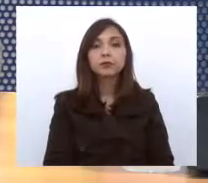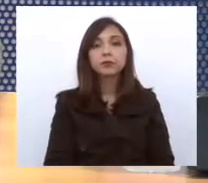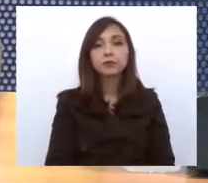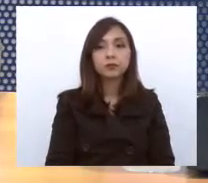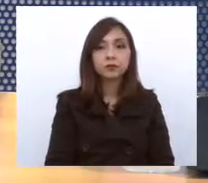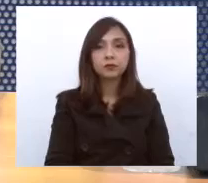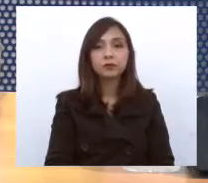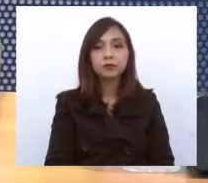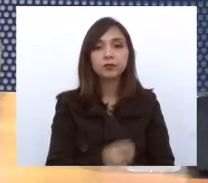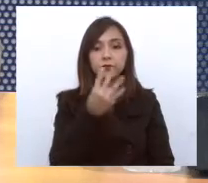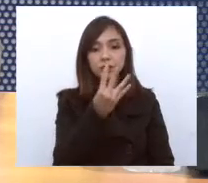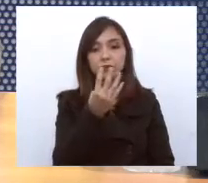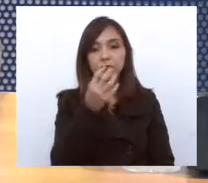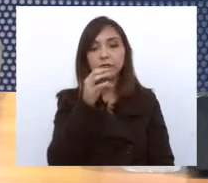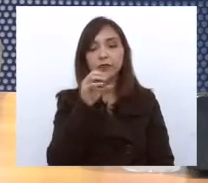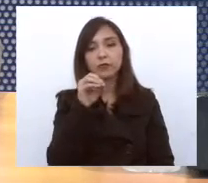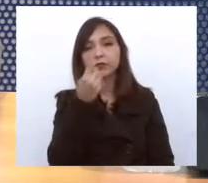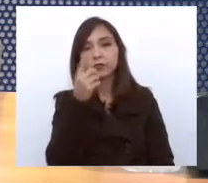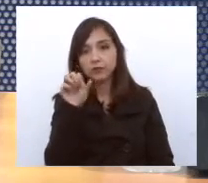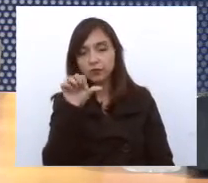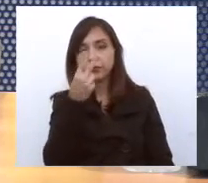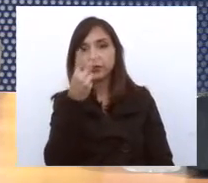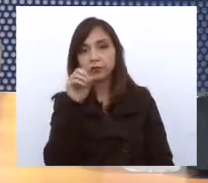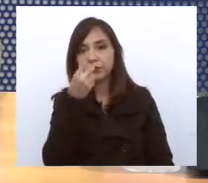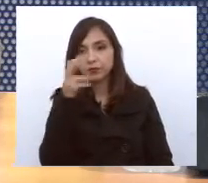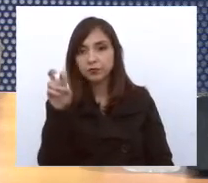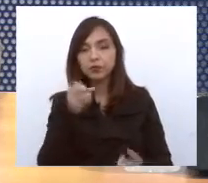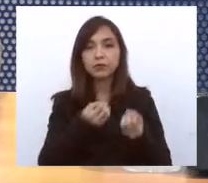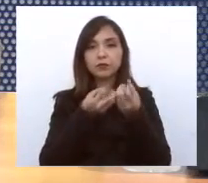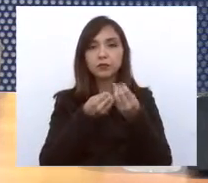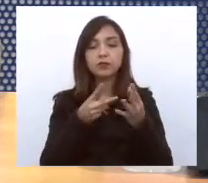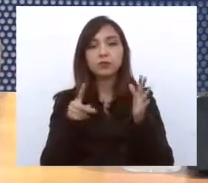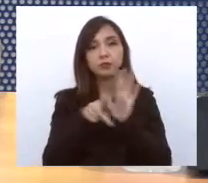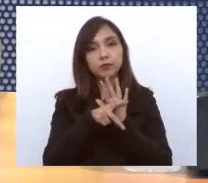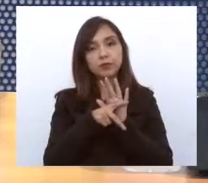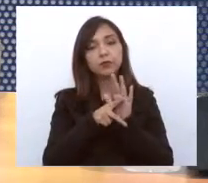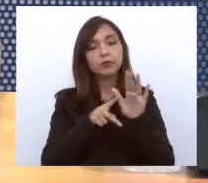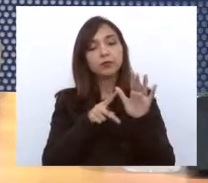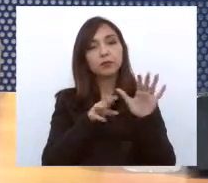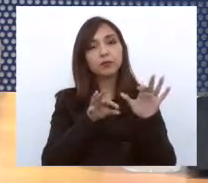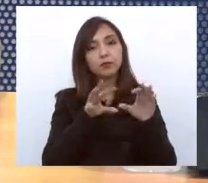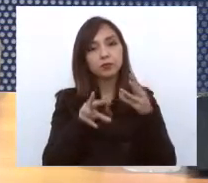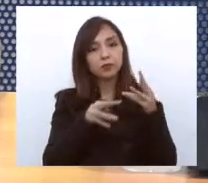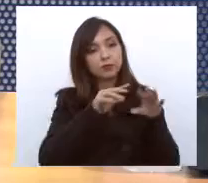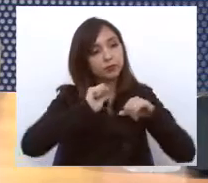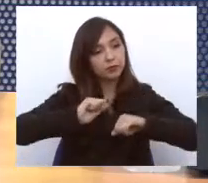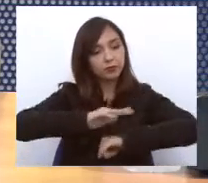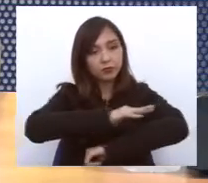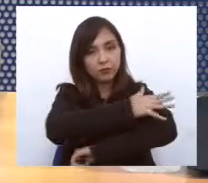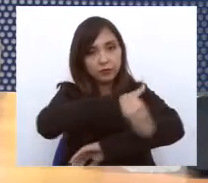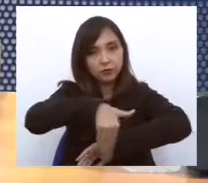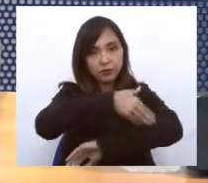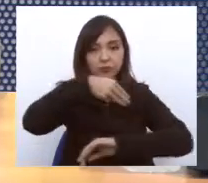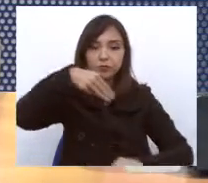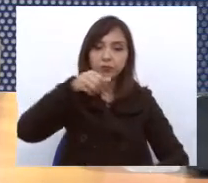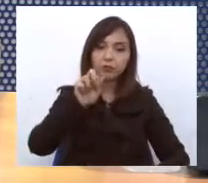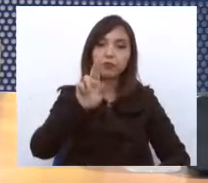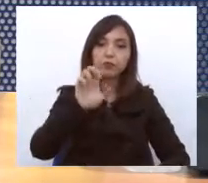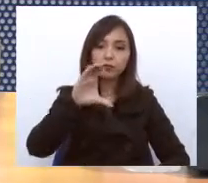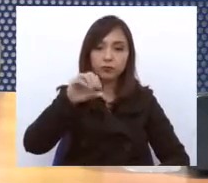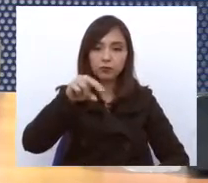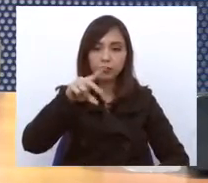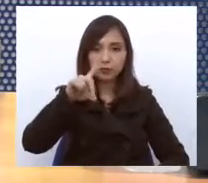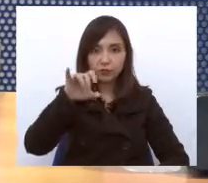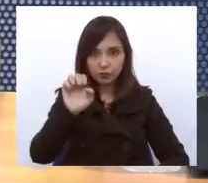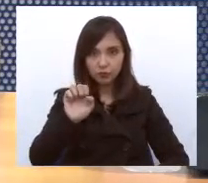discussão e votação do requerimento 4709/2015. Informações referentes à complementação da pavimentação da rua Marcondes Munhoz, no